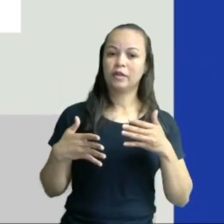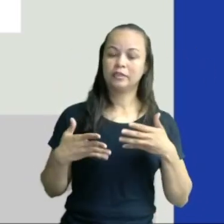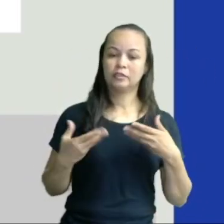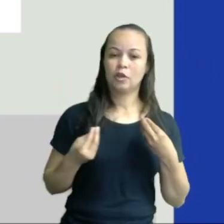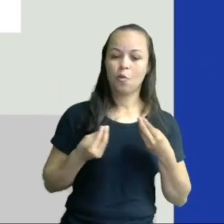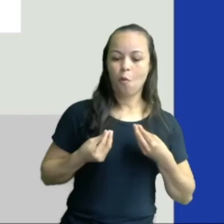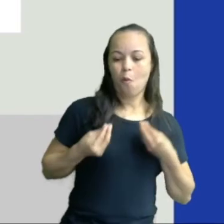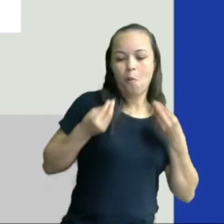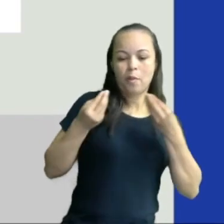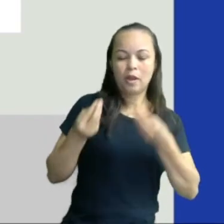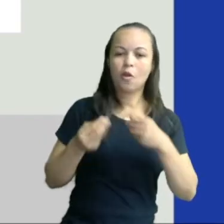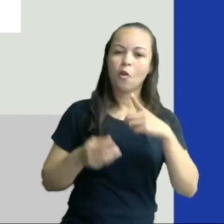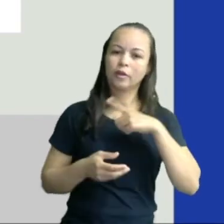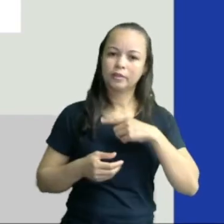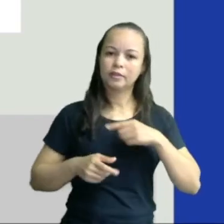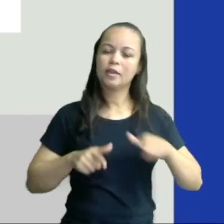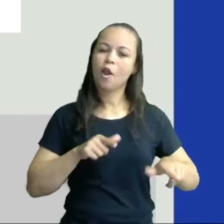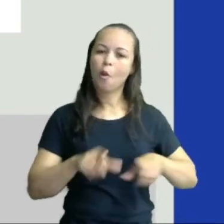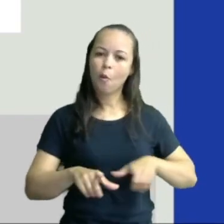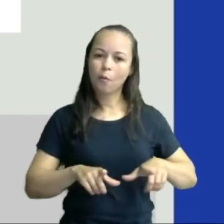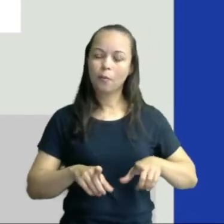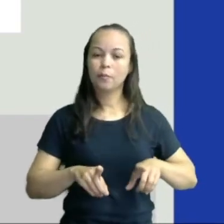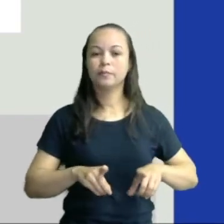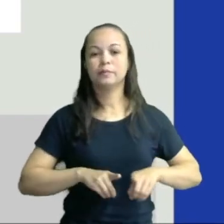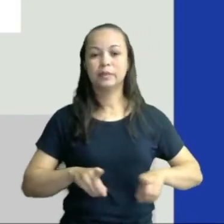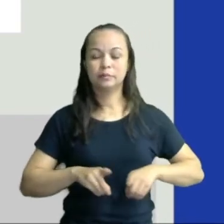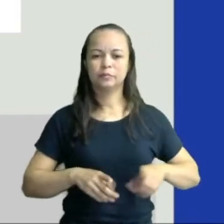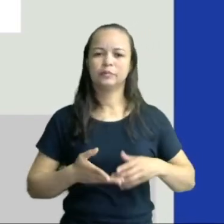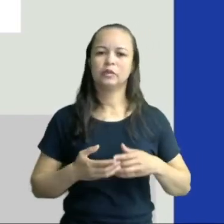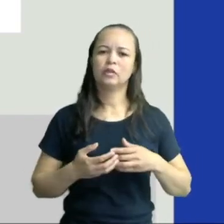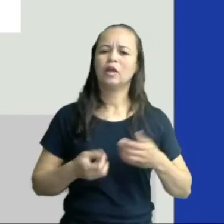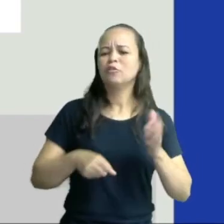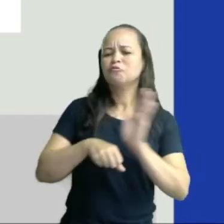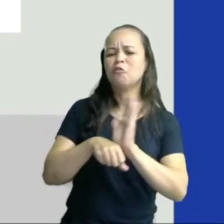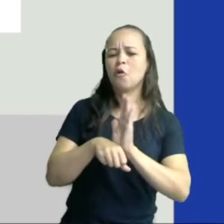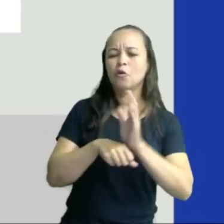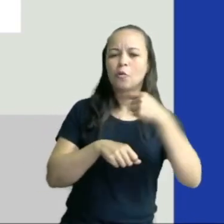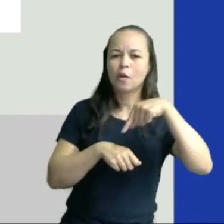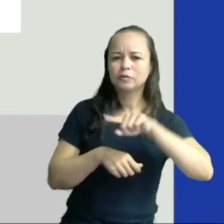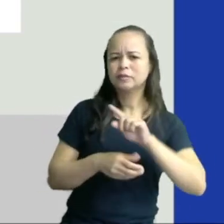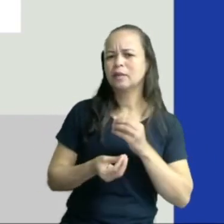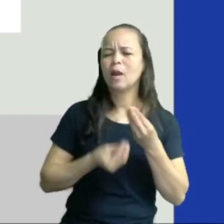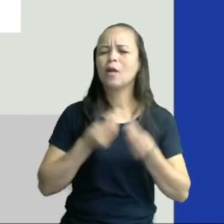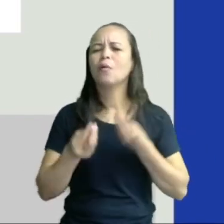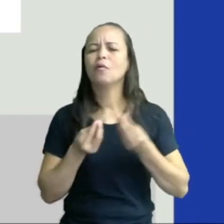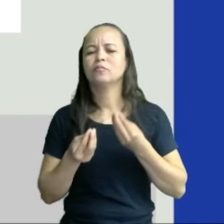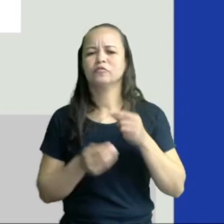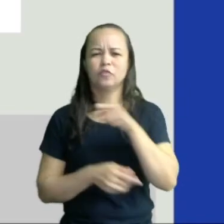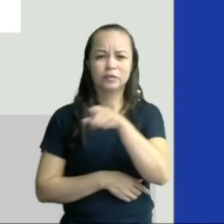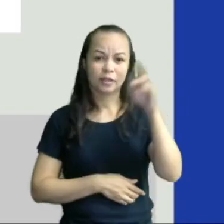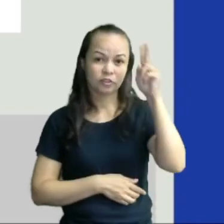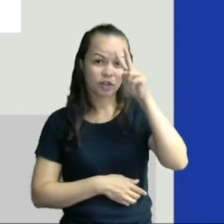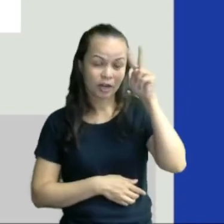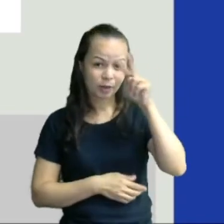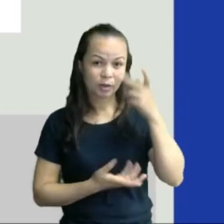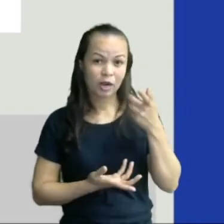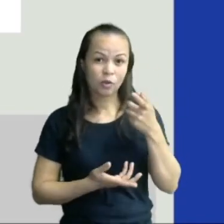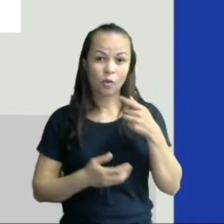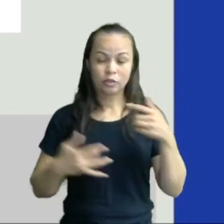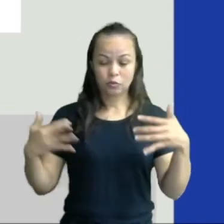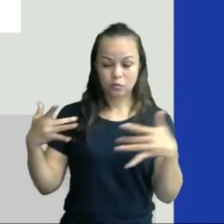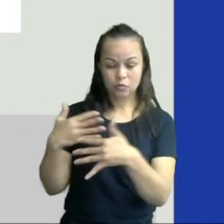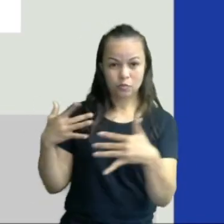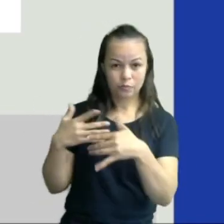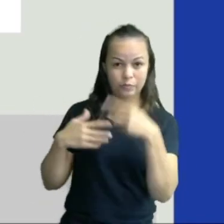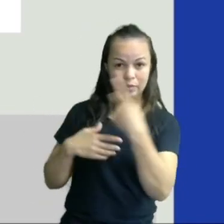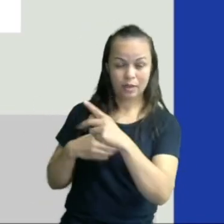ao primo? Muito bem. Foram ao cinema. Então, quem lembra no iniciozinho da história, quando o rato da cidade chegou